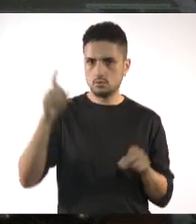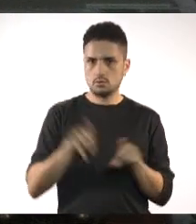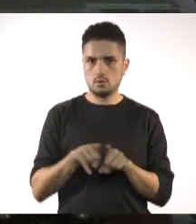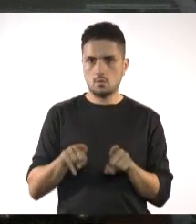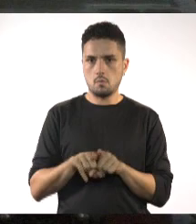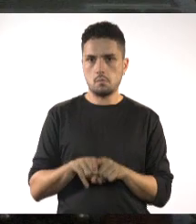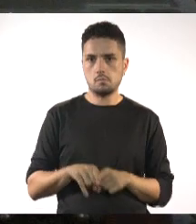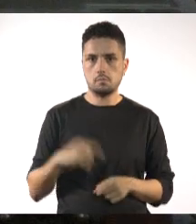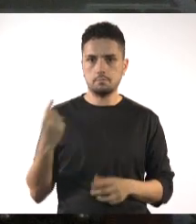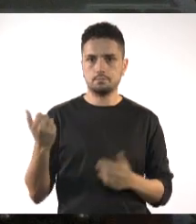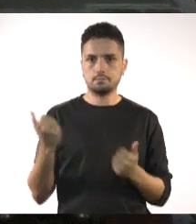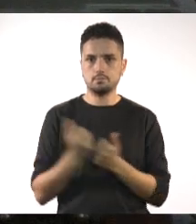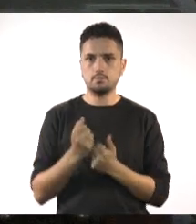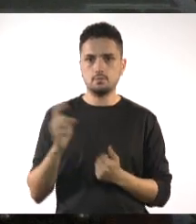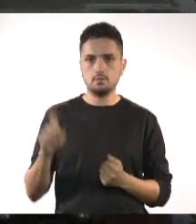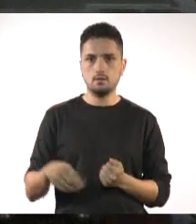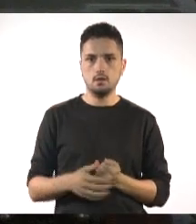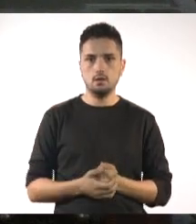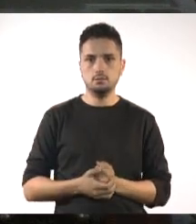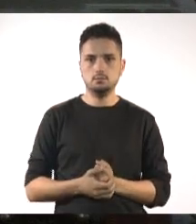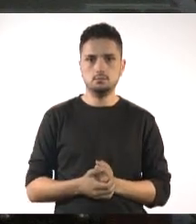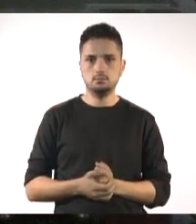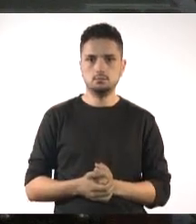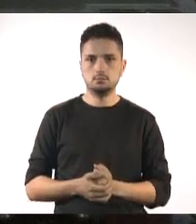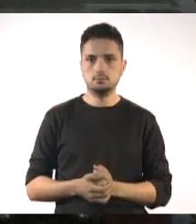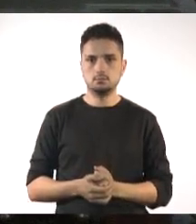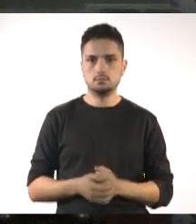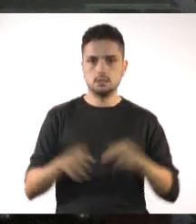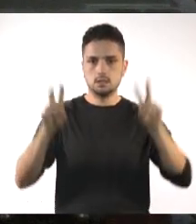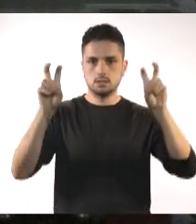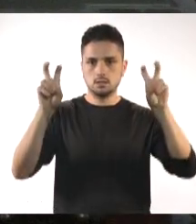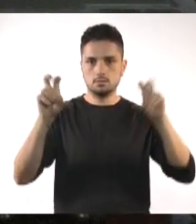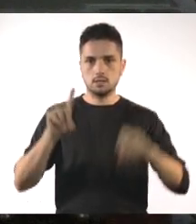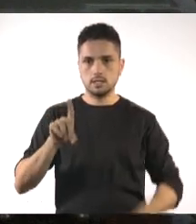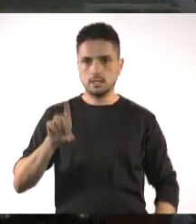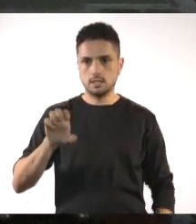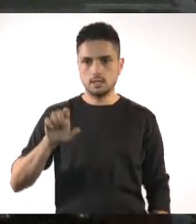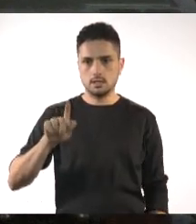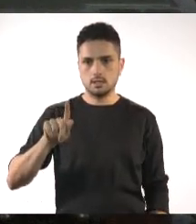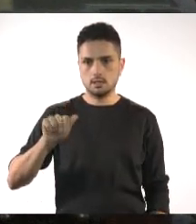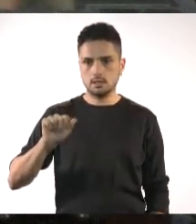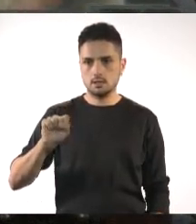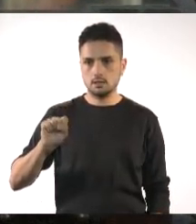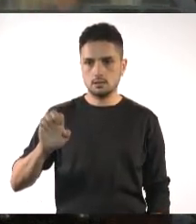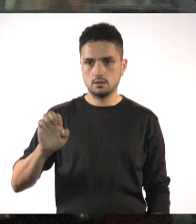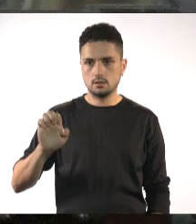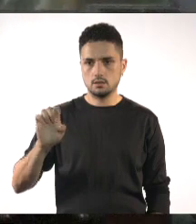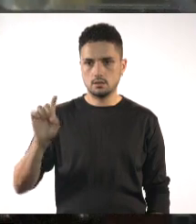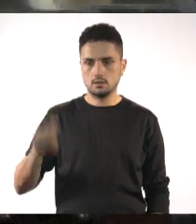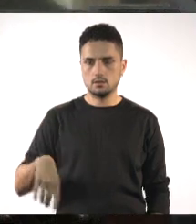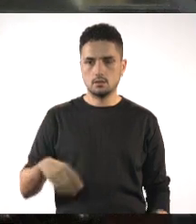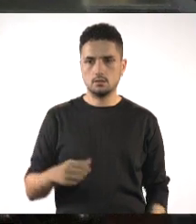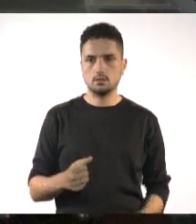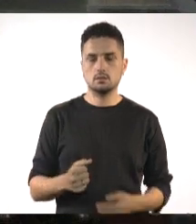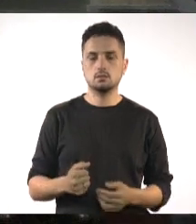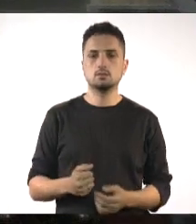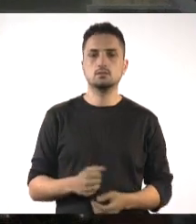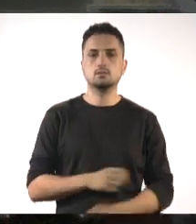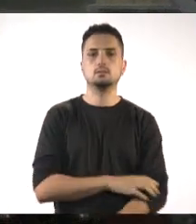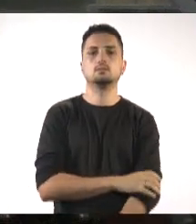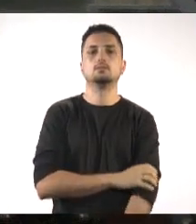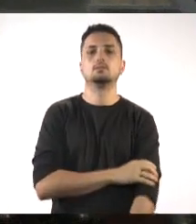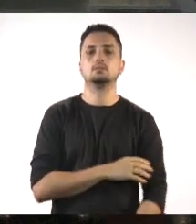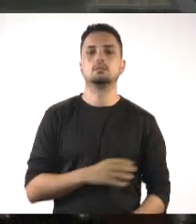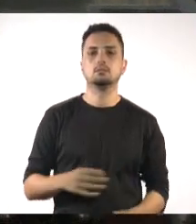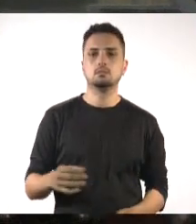muito o nosso apoio, que é esse debate a respeito do Degase, essa transmissão a respeito dessa questão de